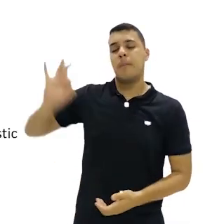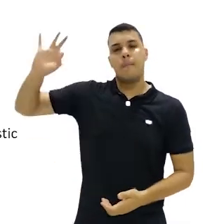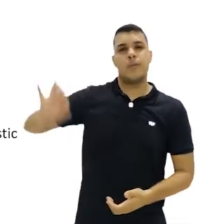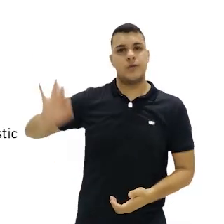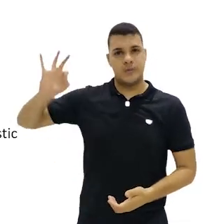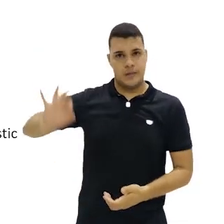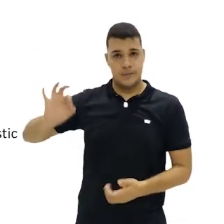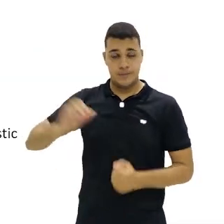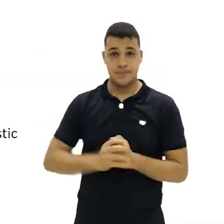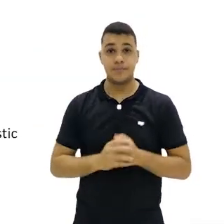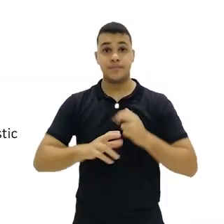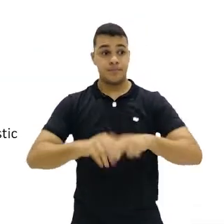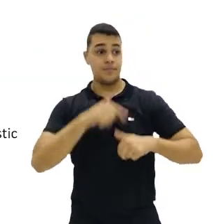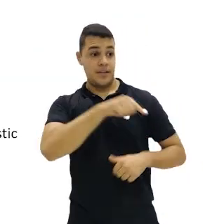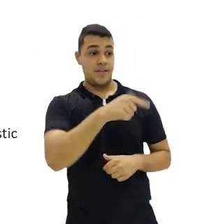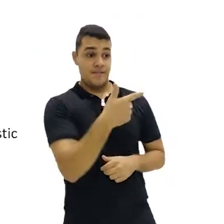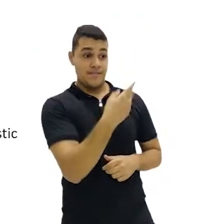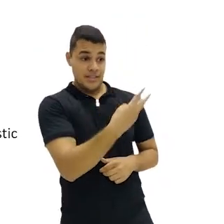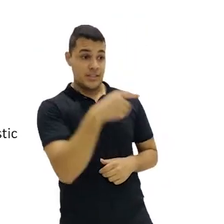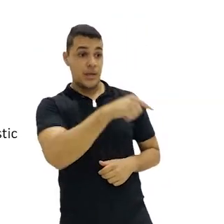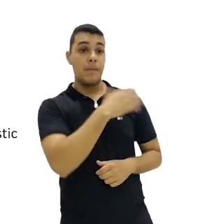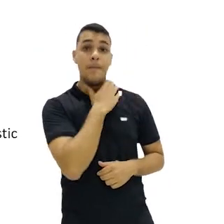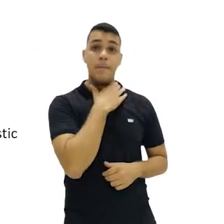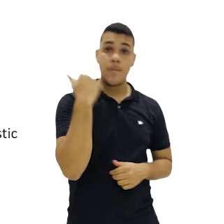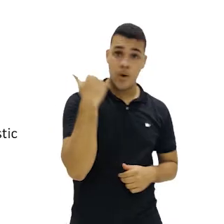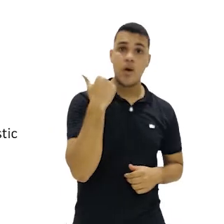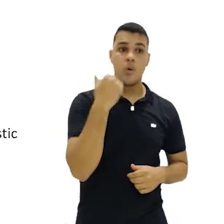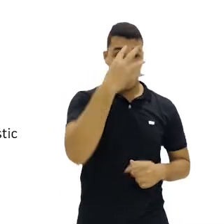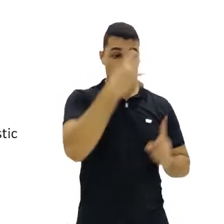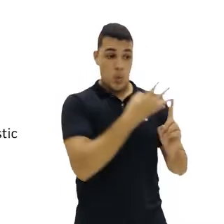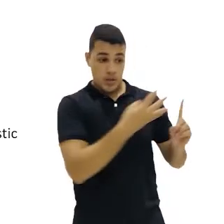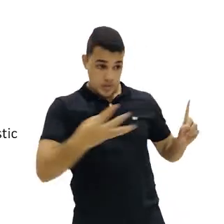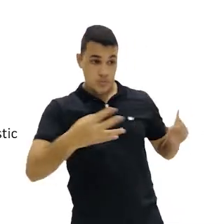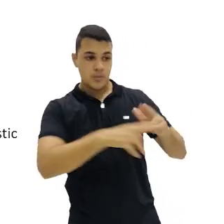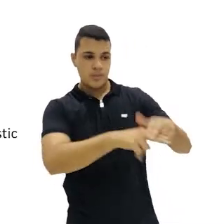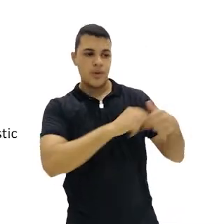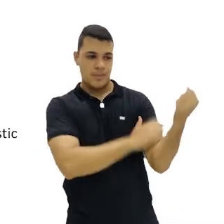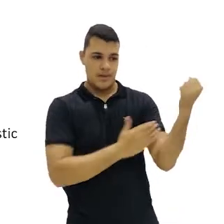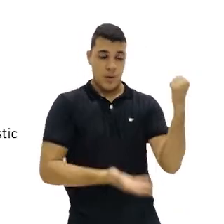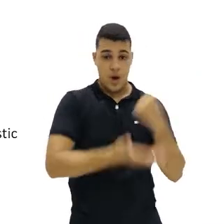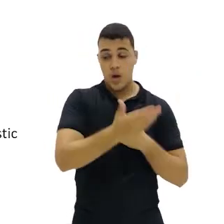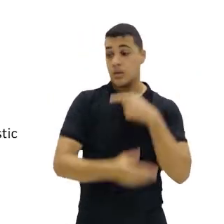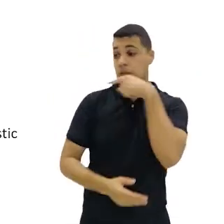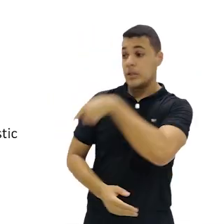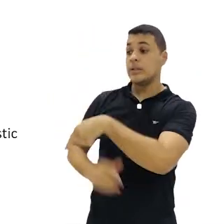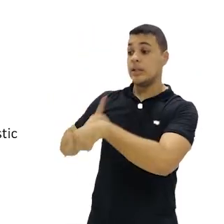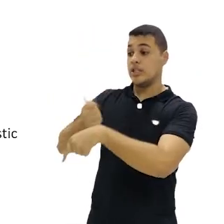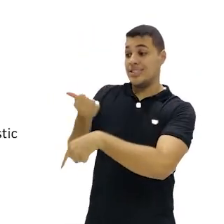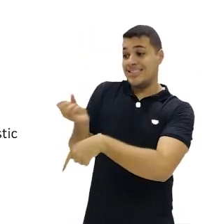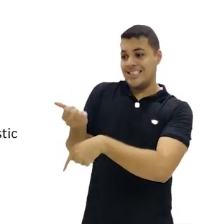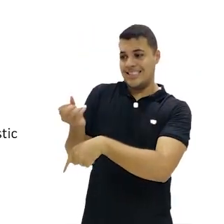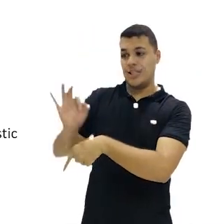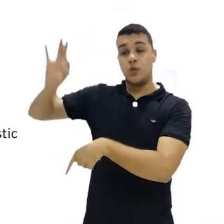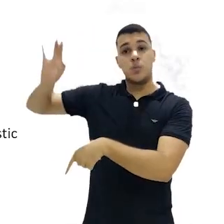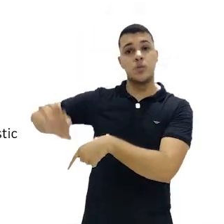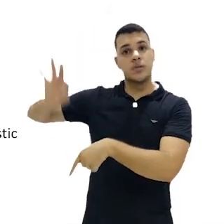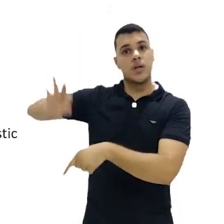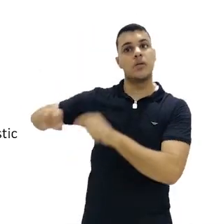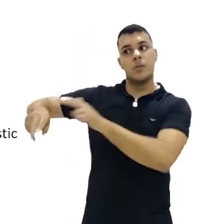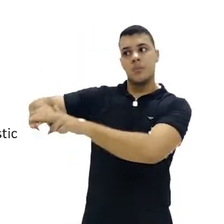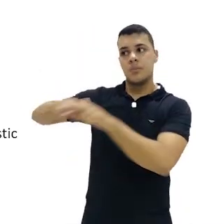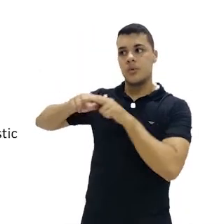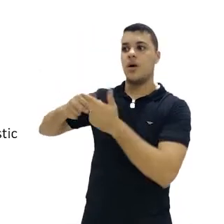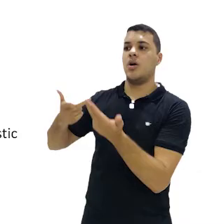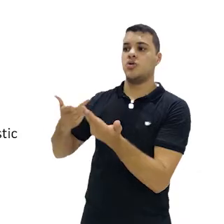nos hipertensos e nos normotensos 16% de risco de ir a óbito. Uma